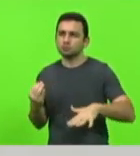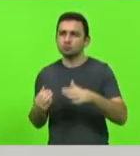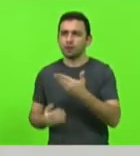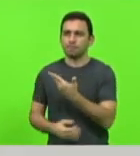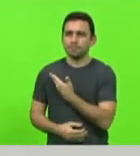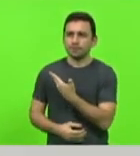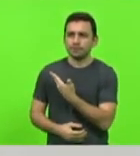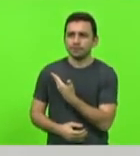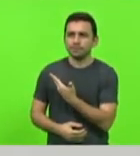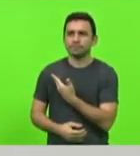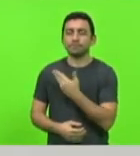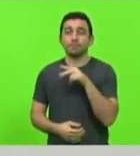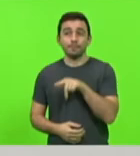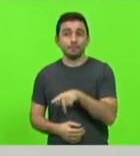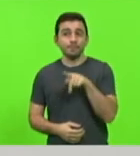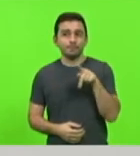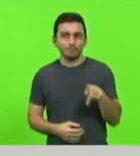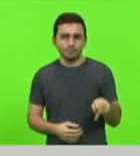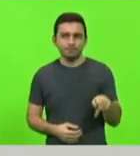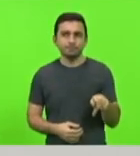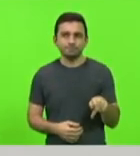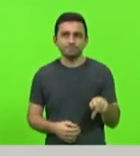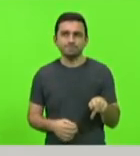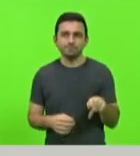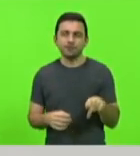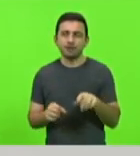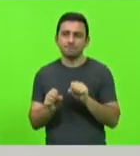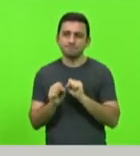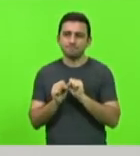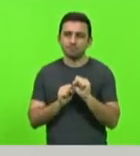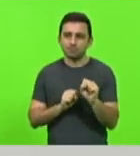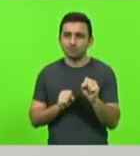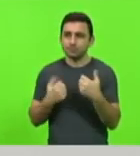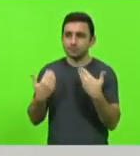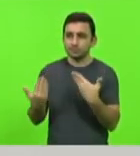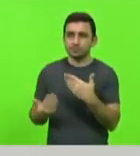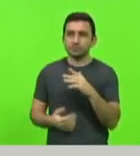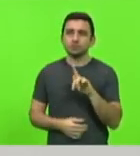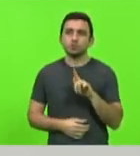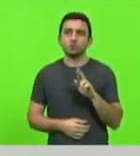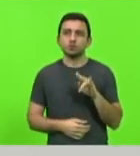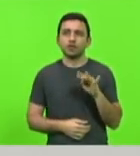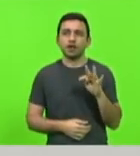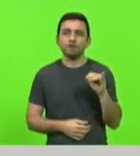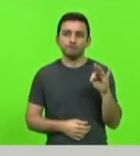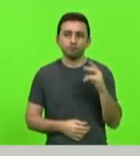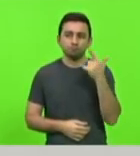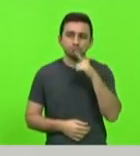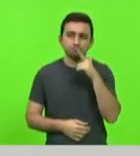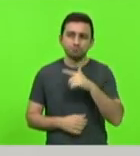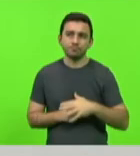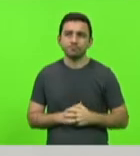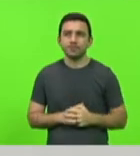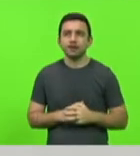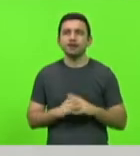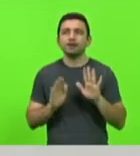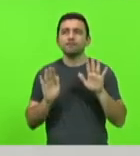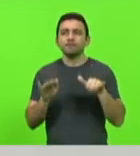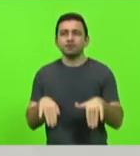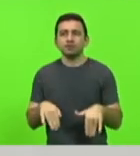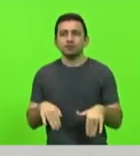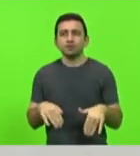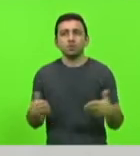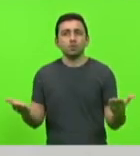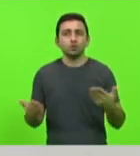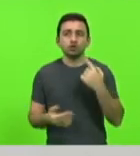amigos, os professores, enfim, a formação do Gustavo Bardin. Terminando, gente, hoje é o